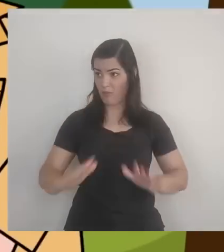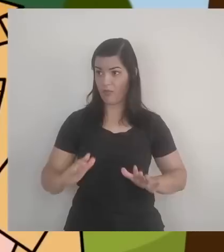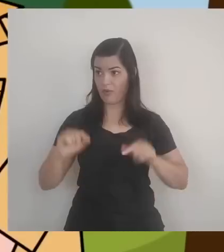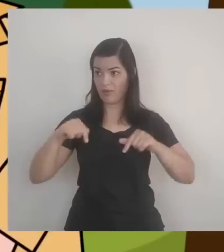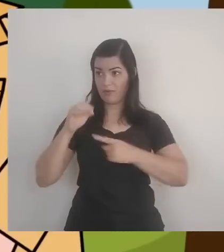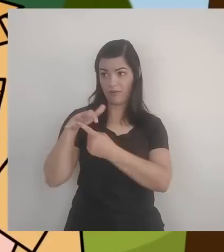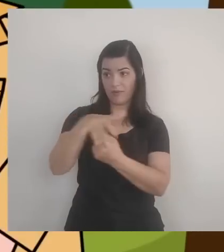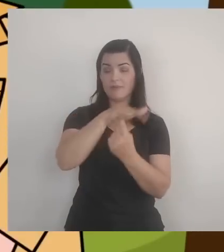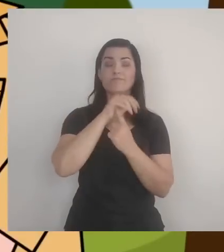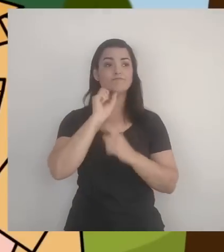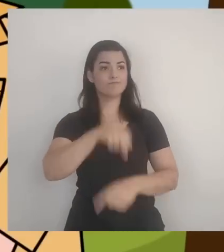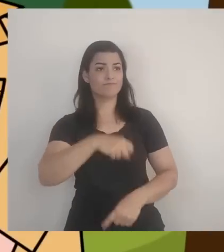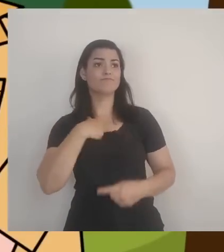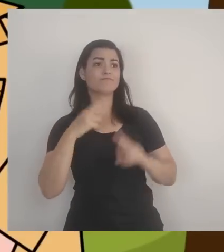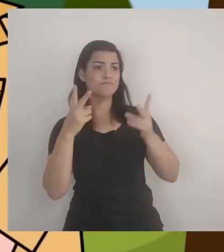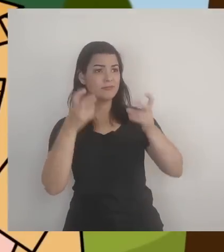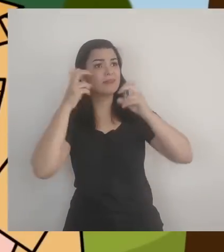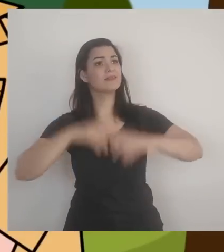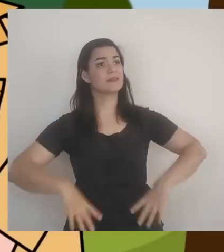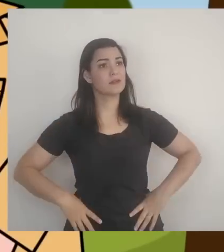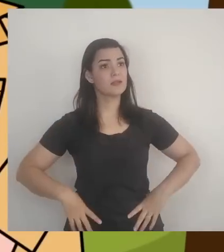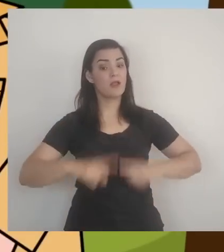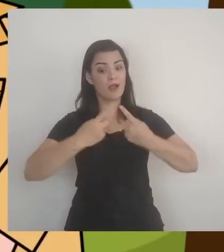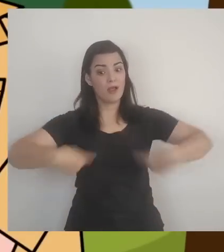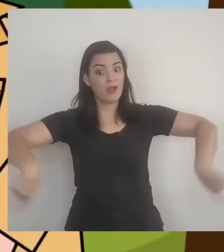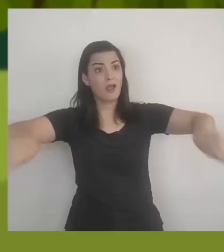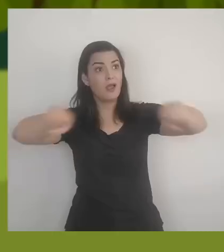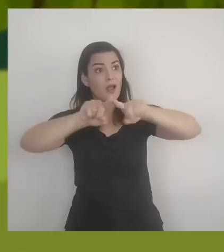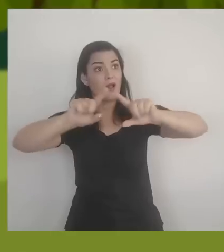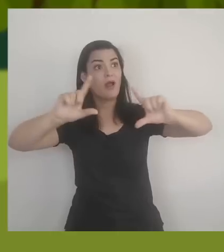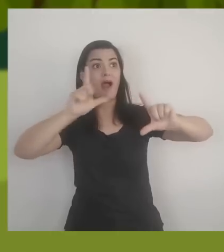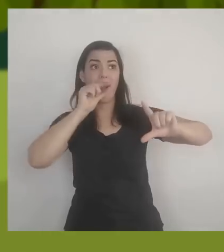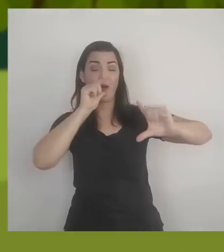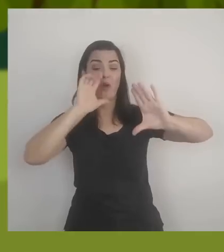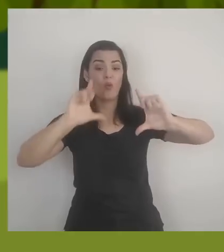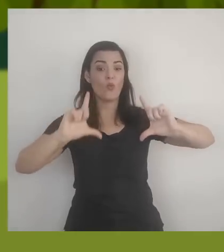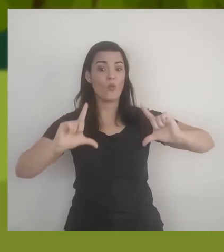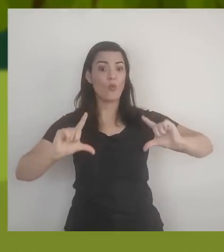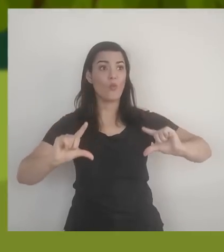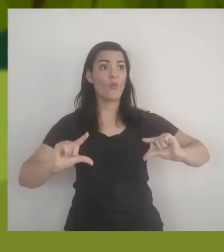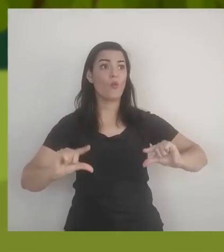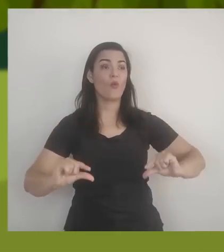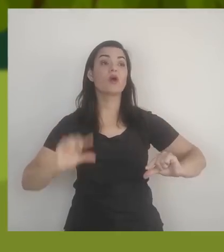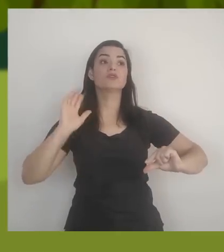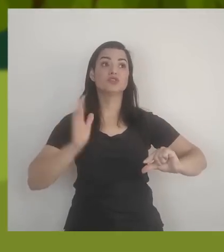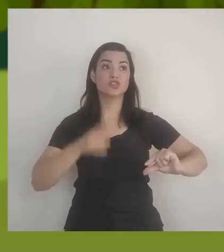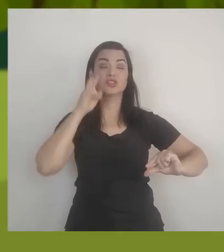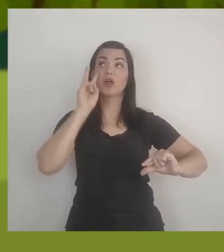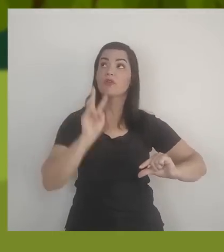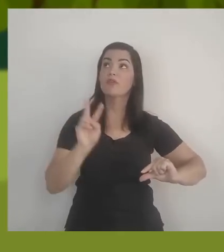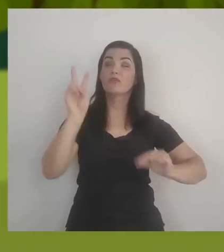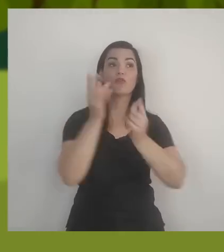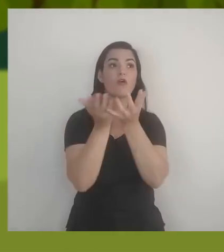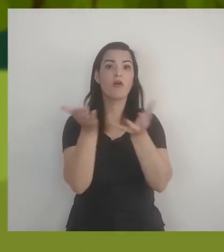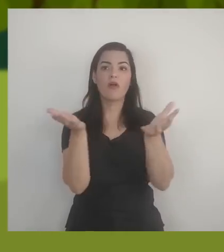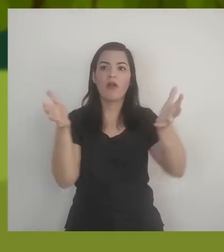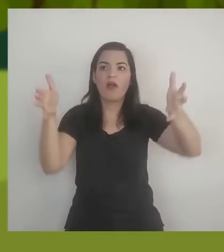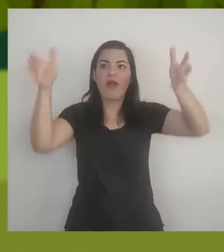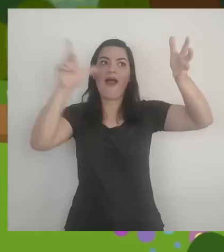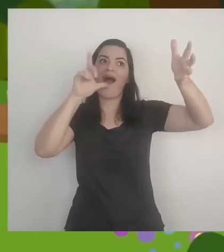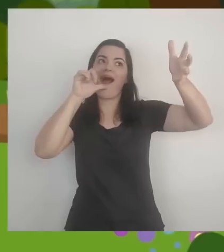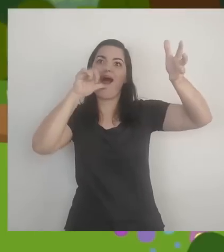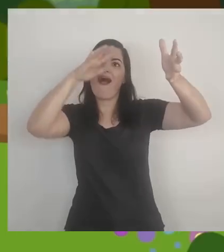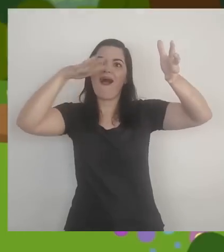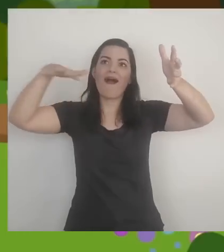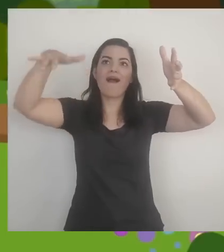Vimos sim, vovô. E o nível do lago está baixando. Nós acabamos de checar a caixa d'água. Não encontramos nenhum